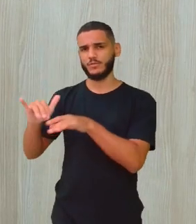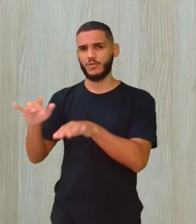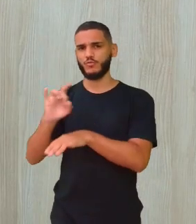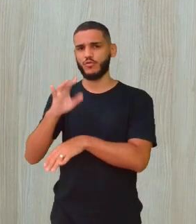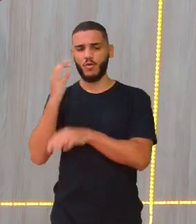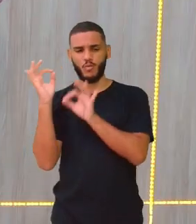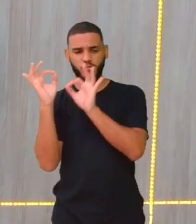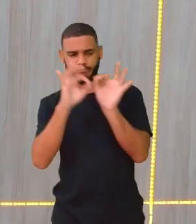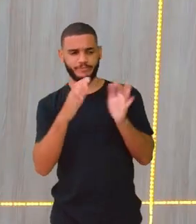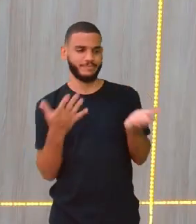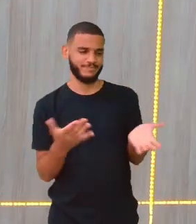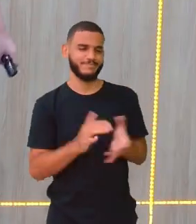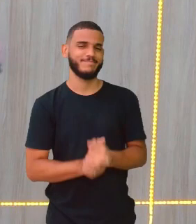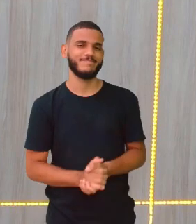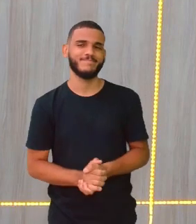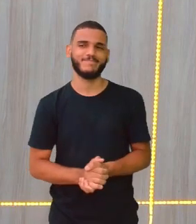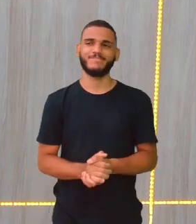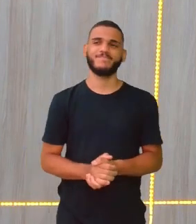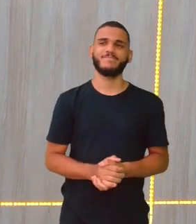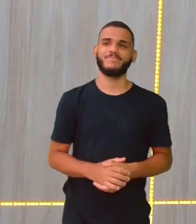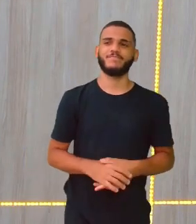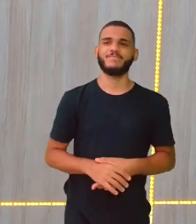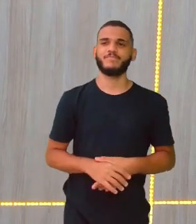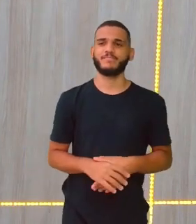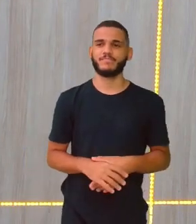observando. Tá bom, bora lá.